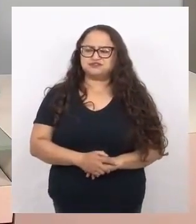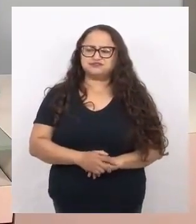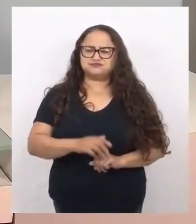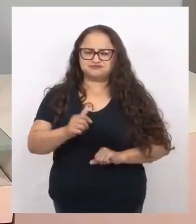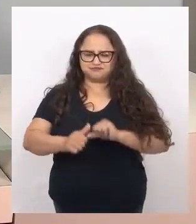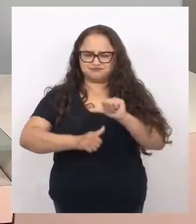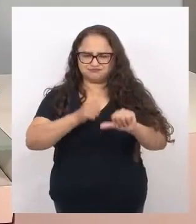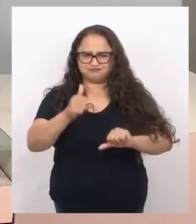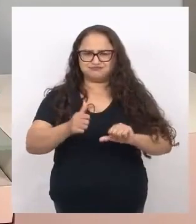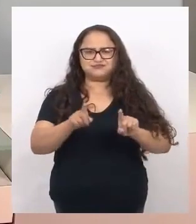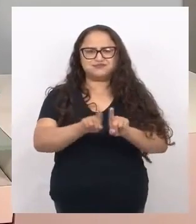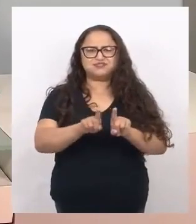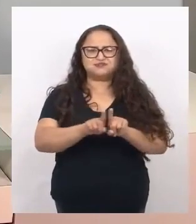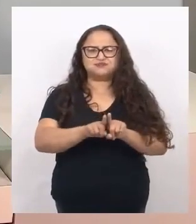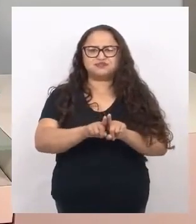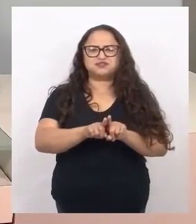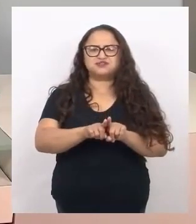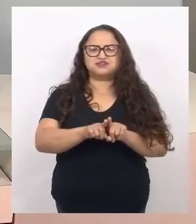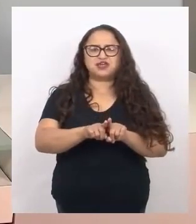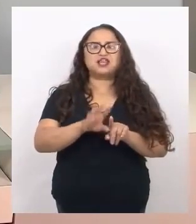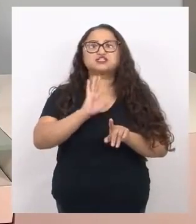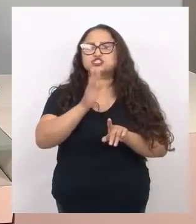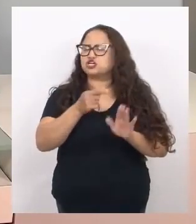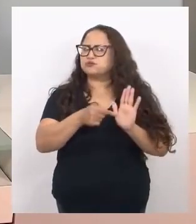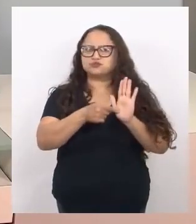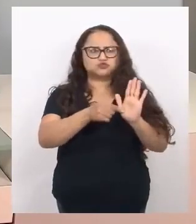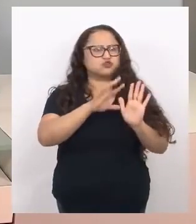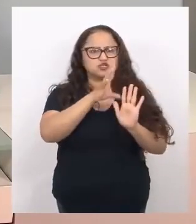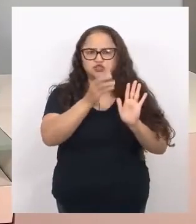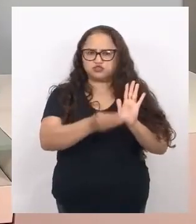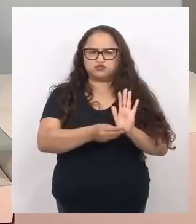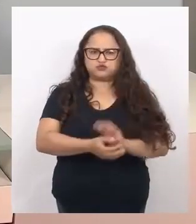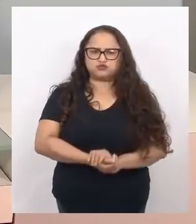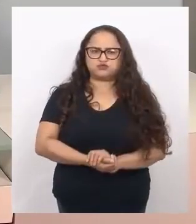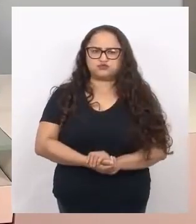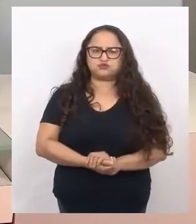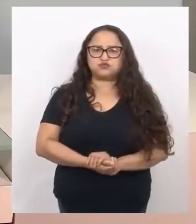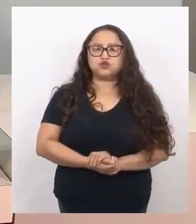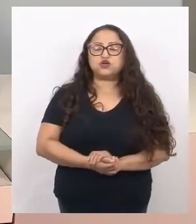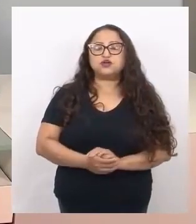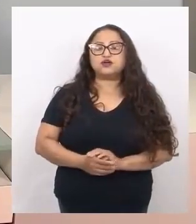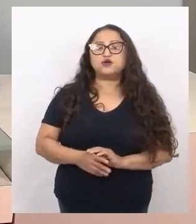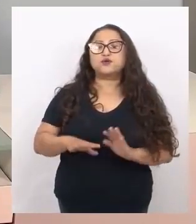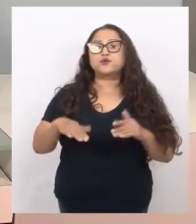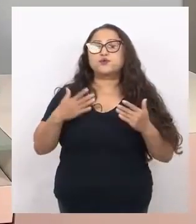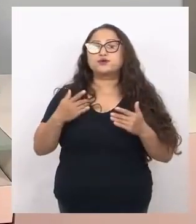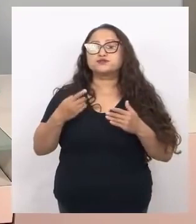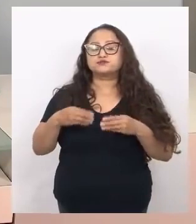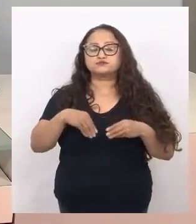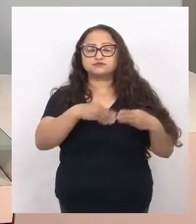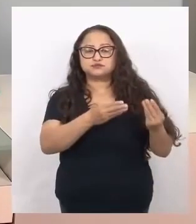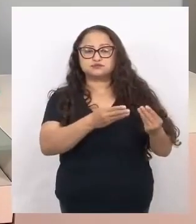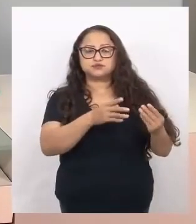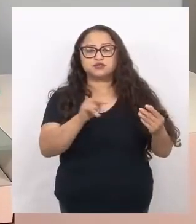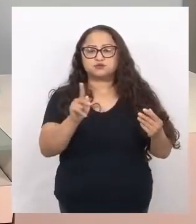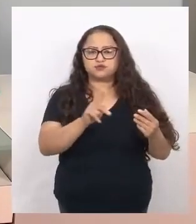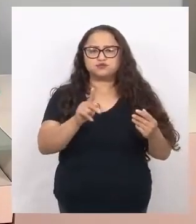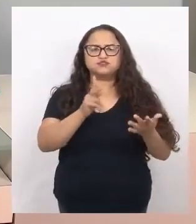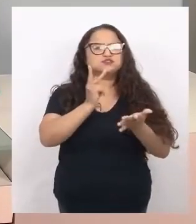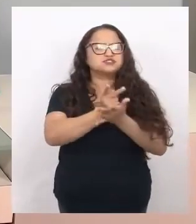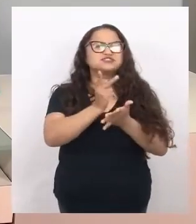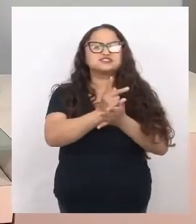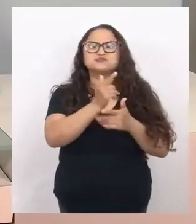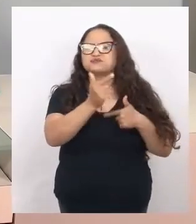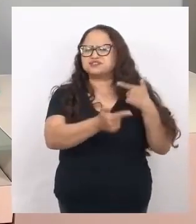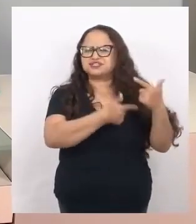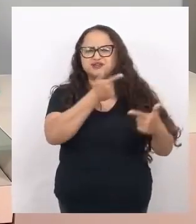também em disciplina de nova, ela manifestou interesse em tudo. Na hora que eu fui atribuir, a Thaís é uma professora que trabalha bastante tempo na minha